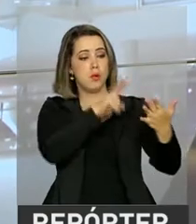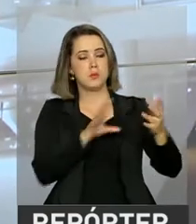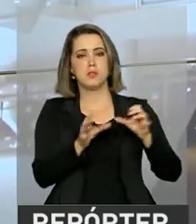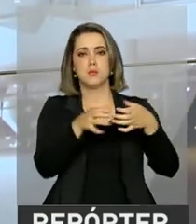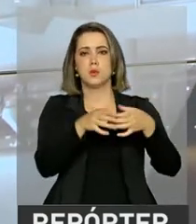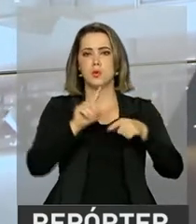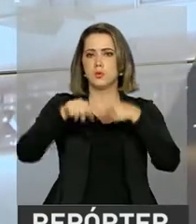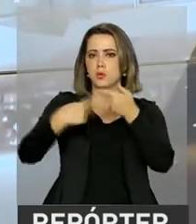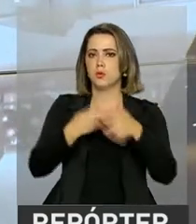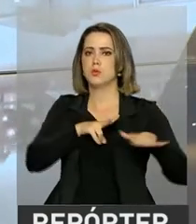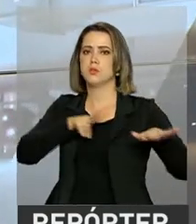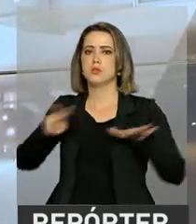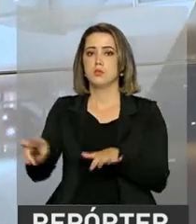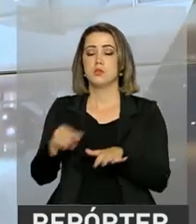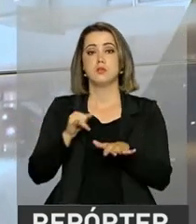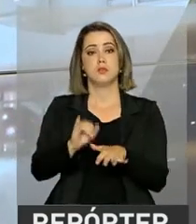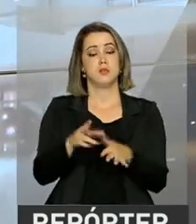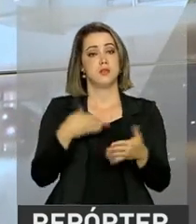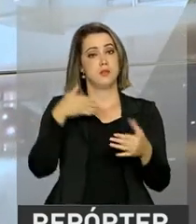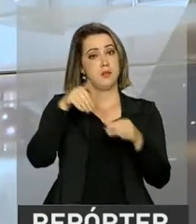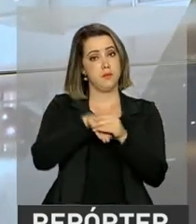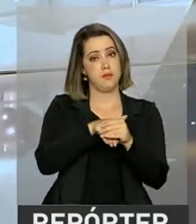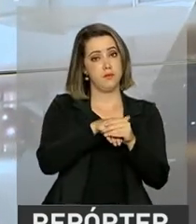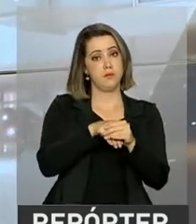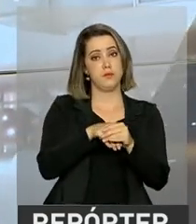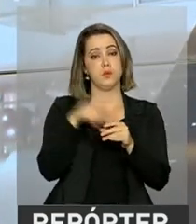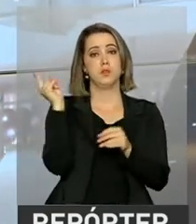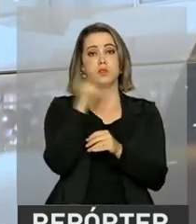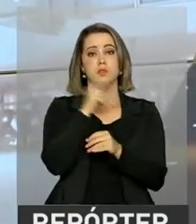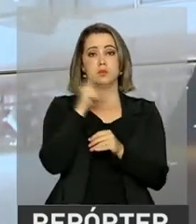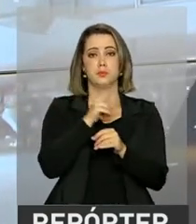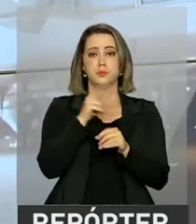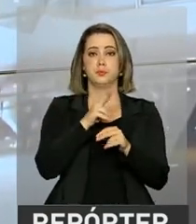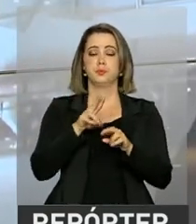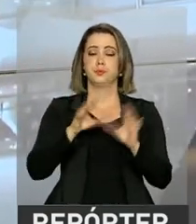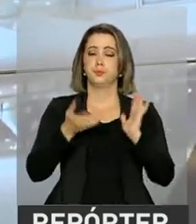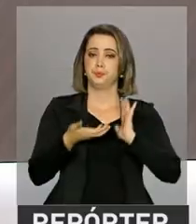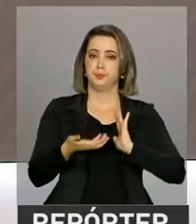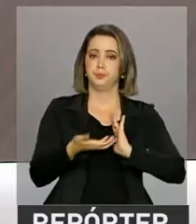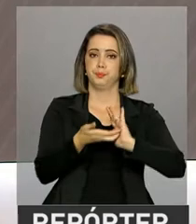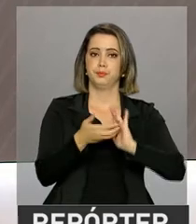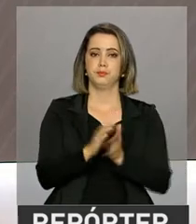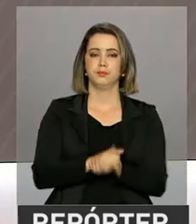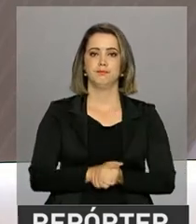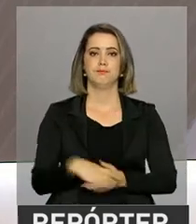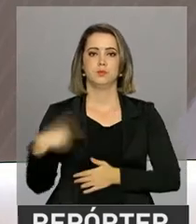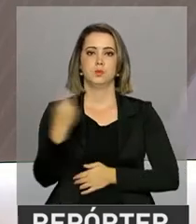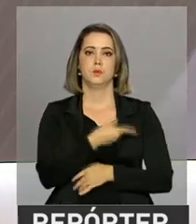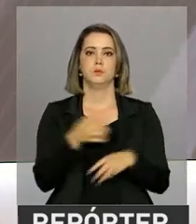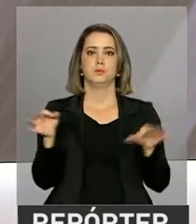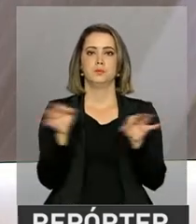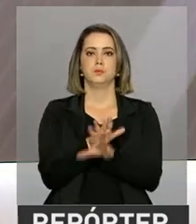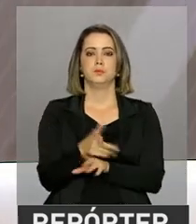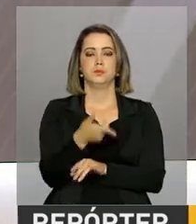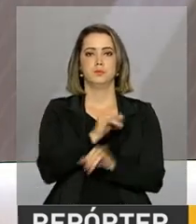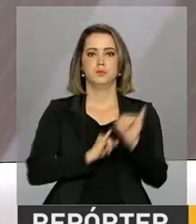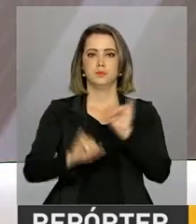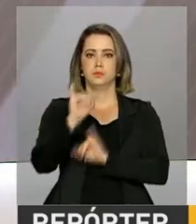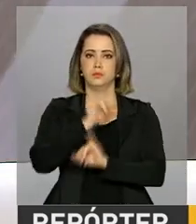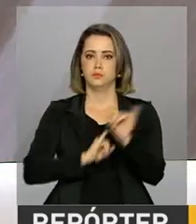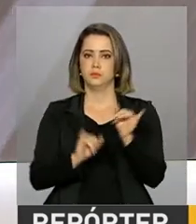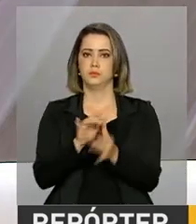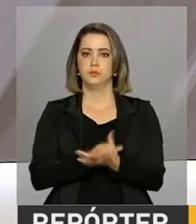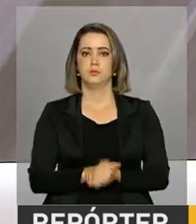na semana que vem caso seja votada a urgência no plenário da câmara nós ficamos por aqui voltamos a qualquer